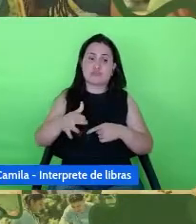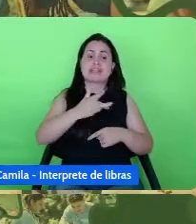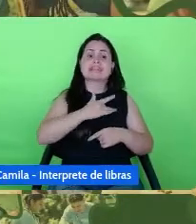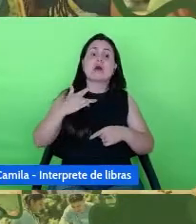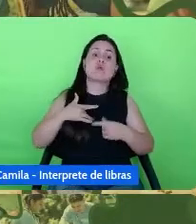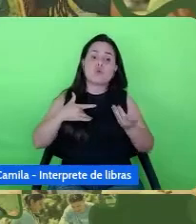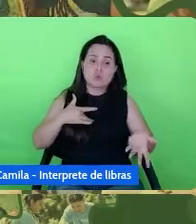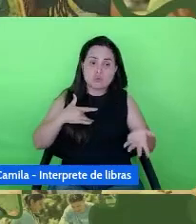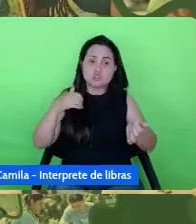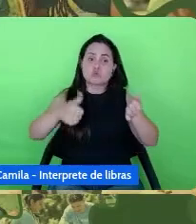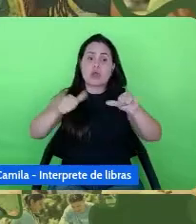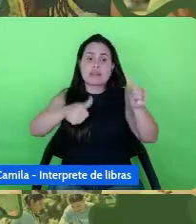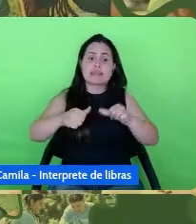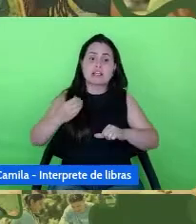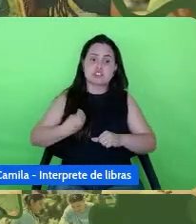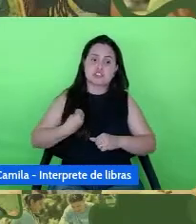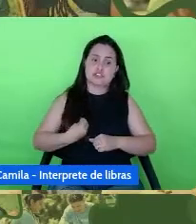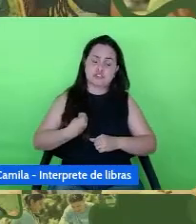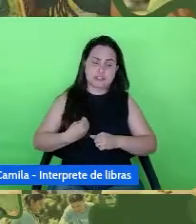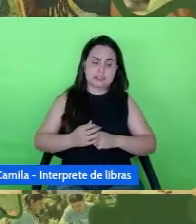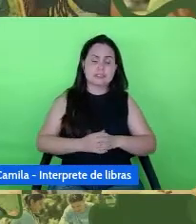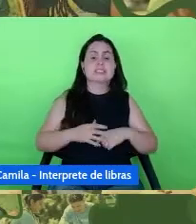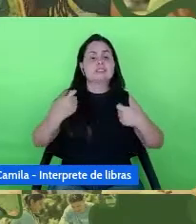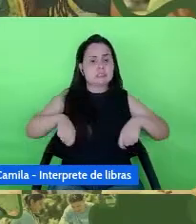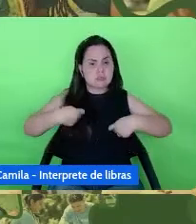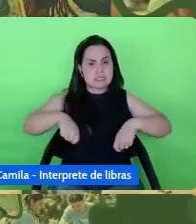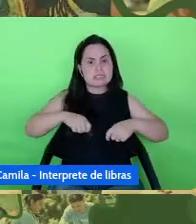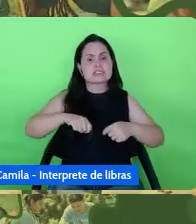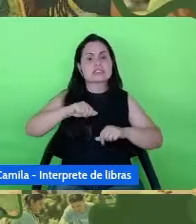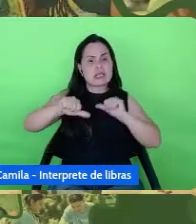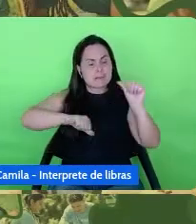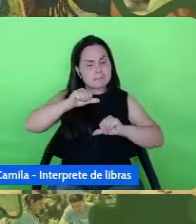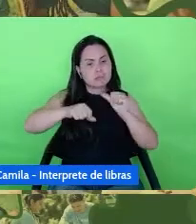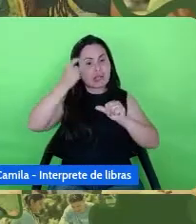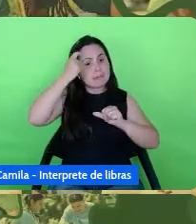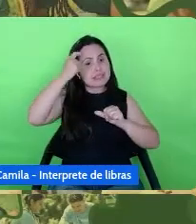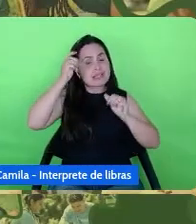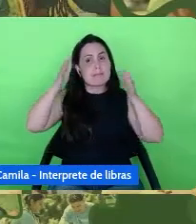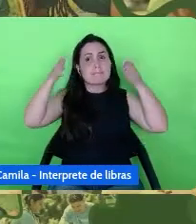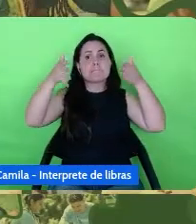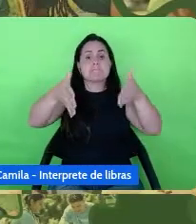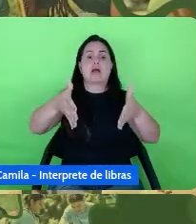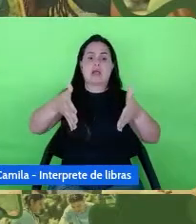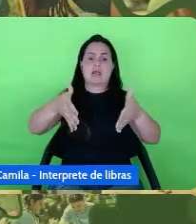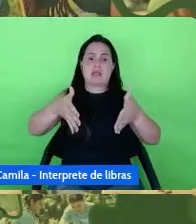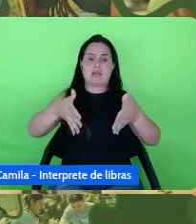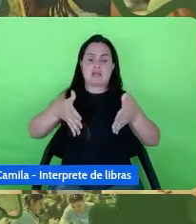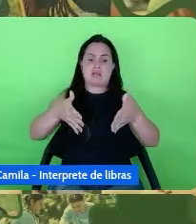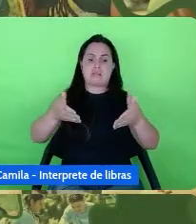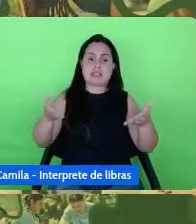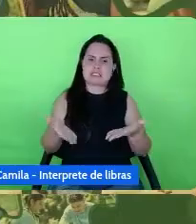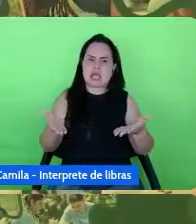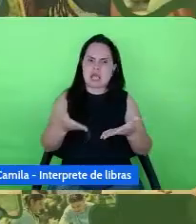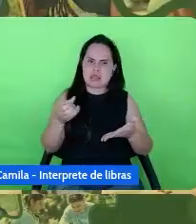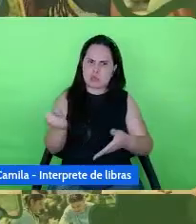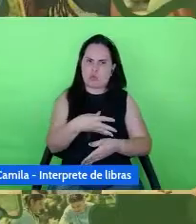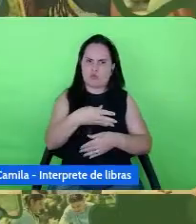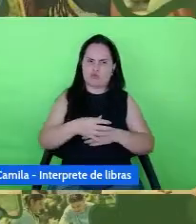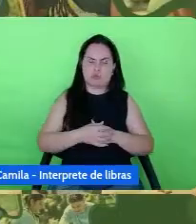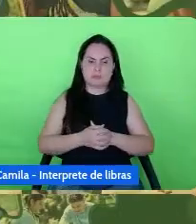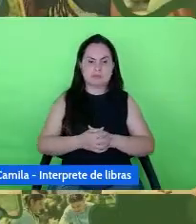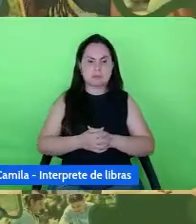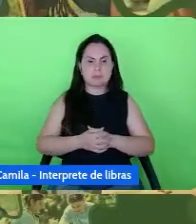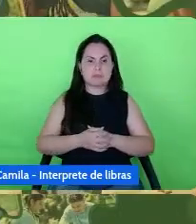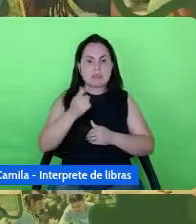na qualidade de vida. Tá? Então tem que mudar a perspectiva de visão, pensar modernamente. Vamos ver o Mia Couto,